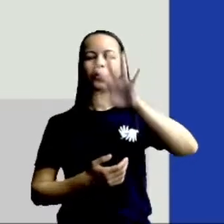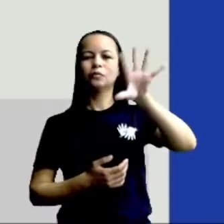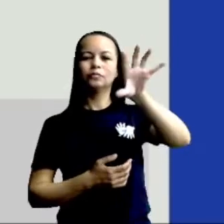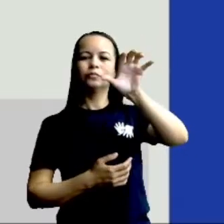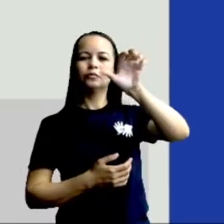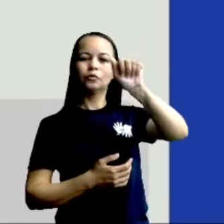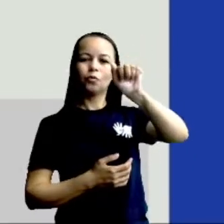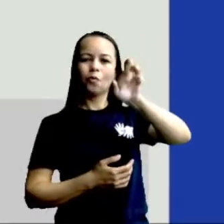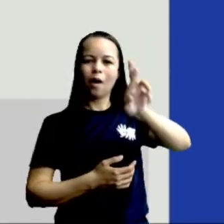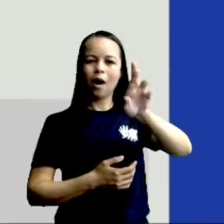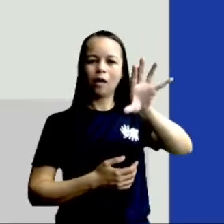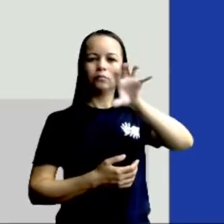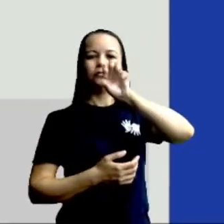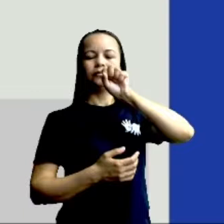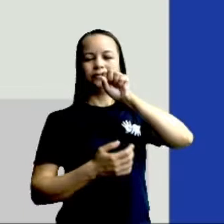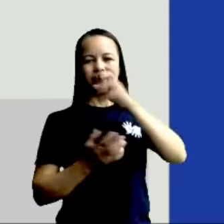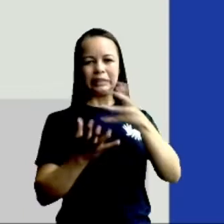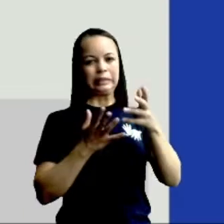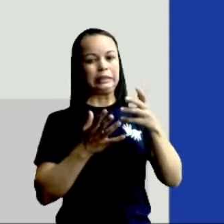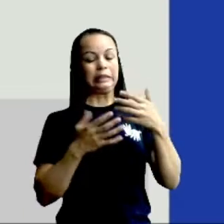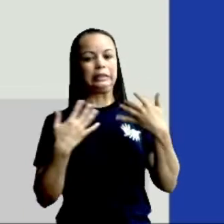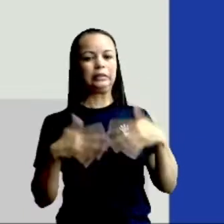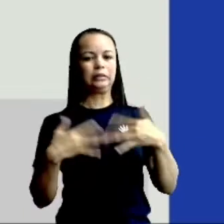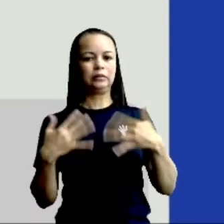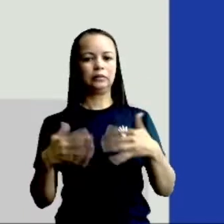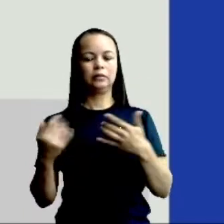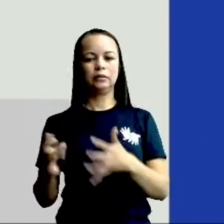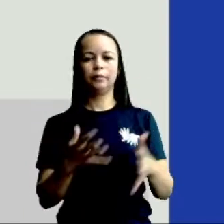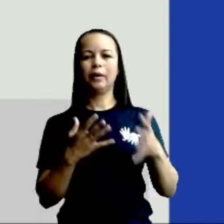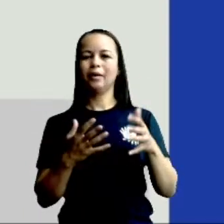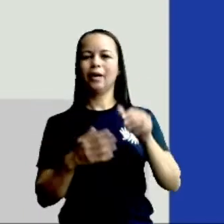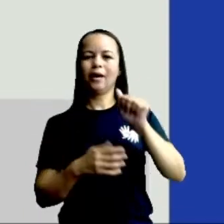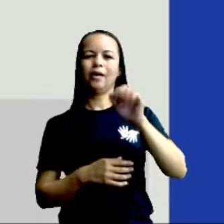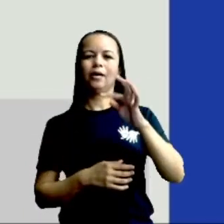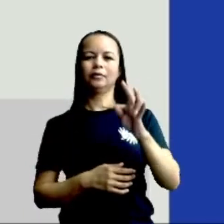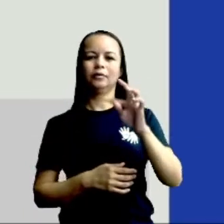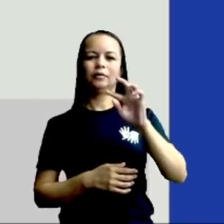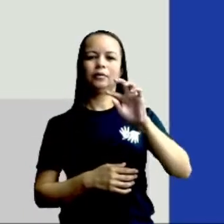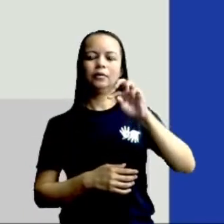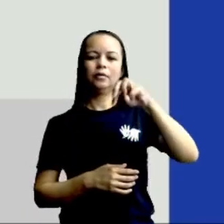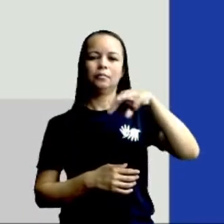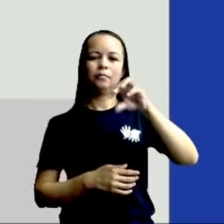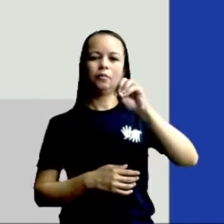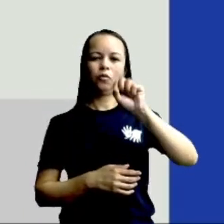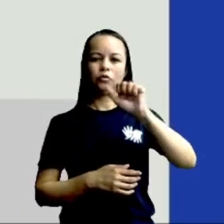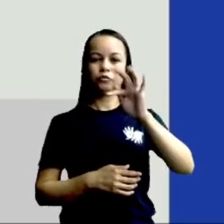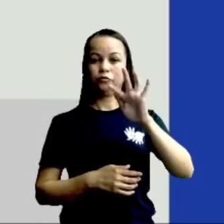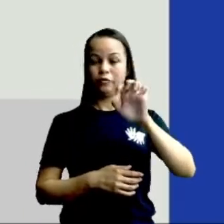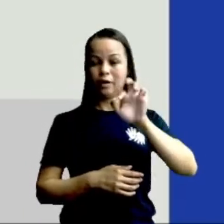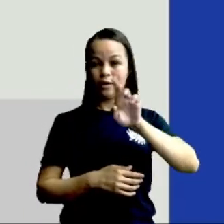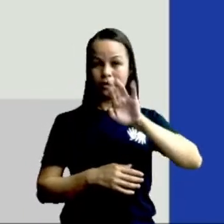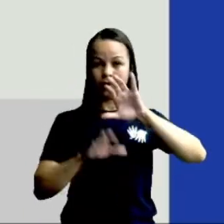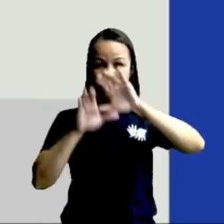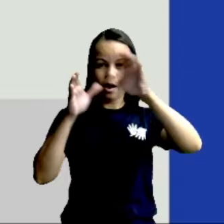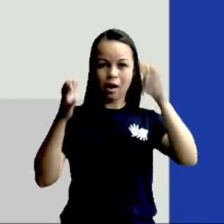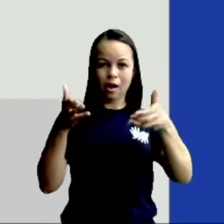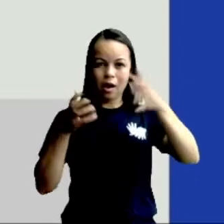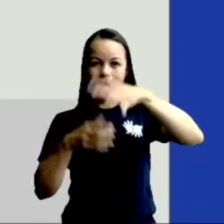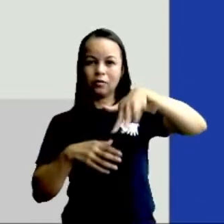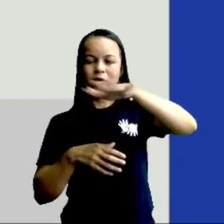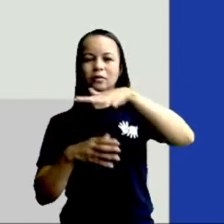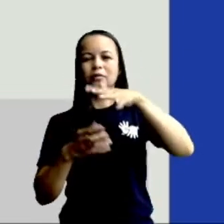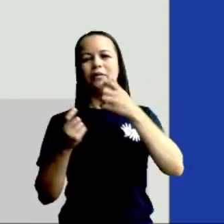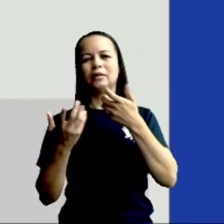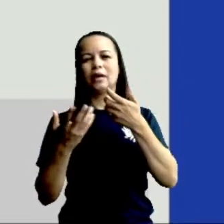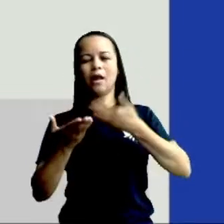também. Também chamada de poluição atmosférica. Ela está relacionada, minha gente, à contaminação do